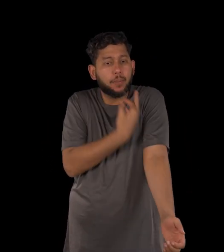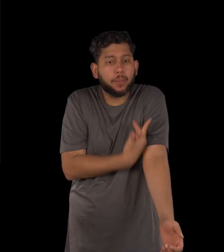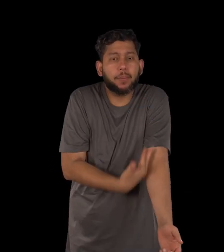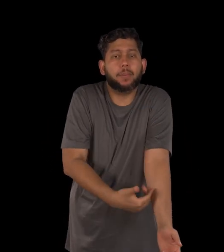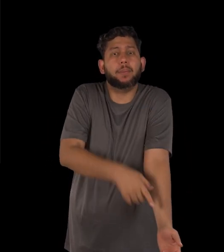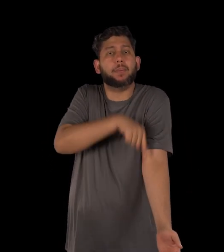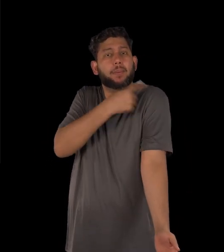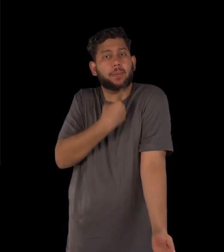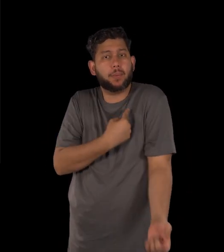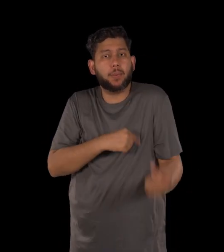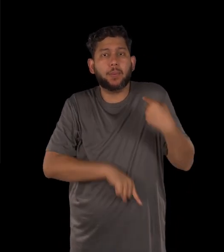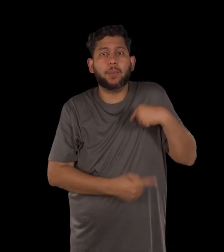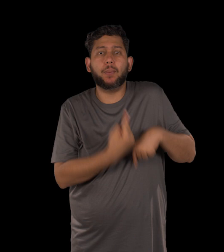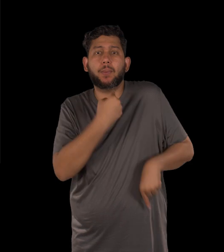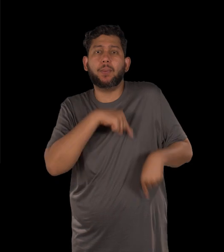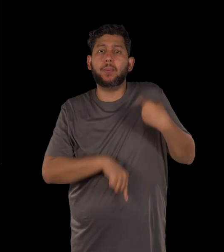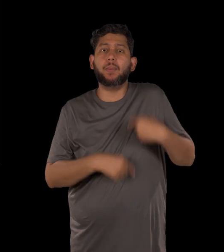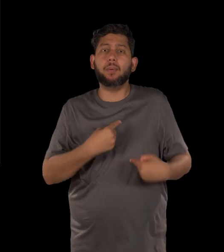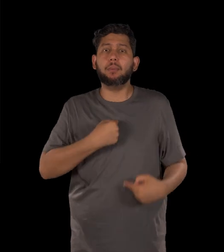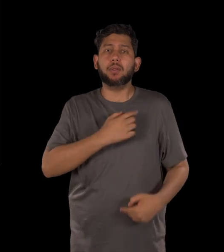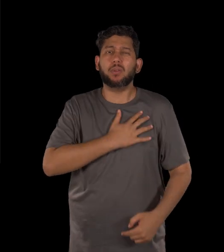vida normal ao paciente.